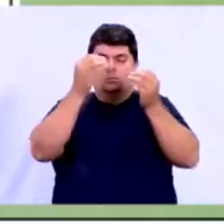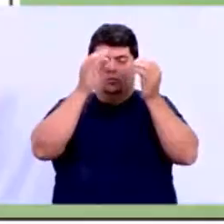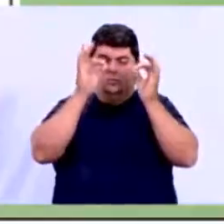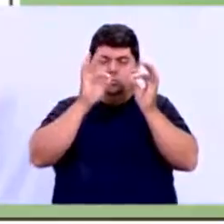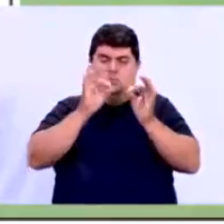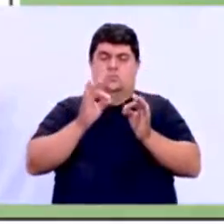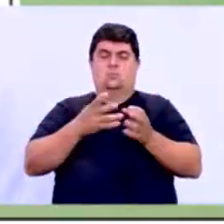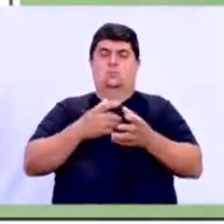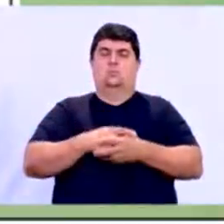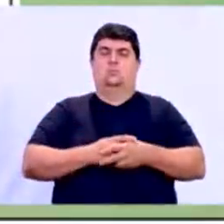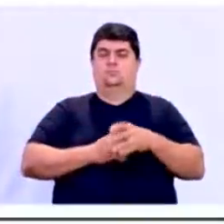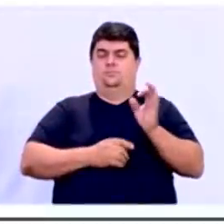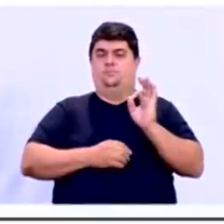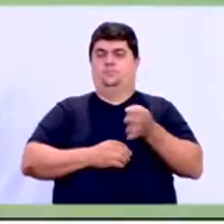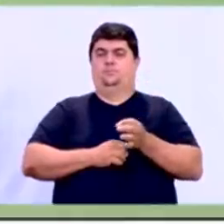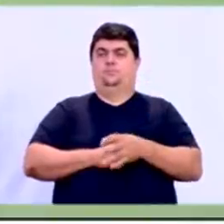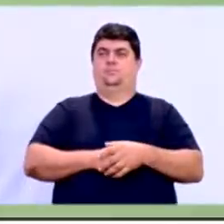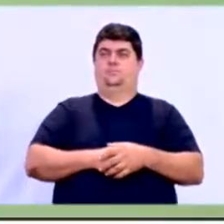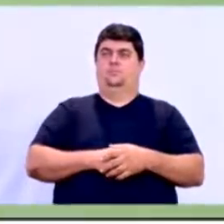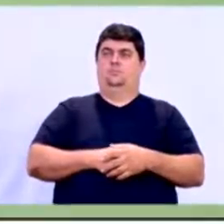do plano, certo?